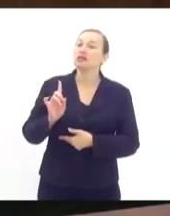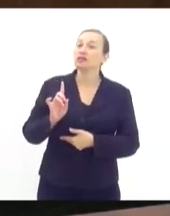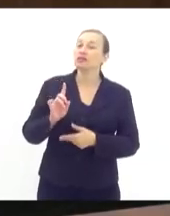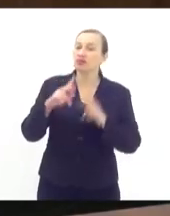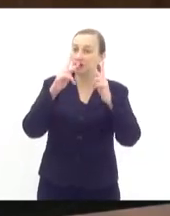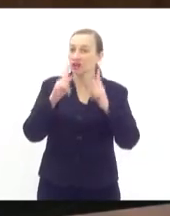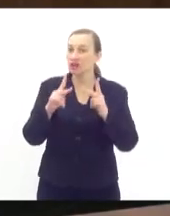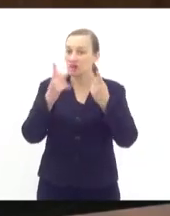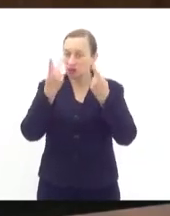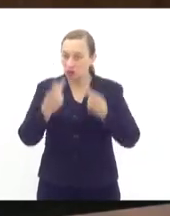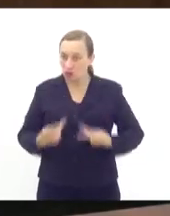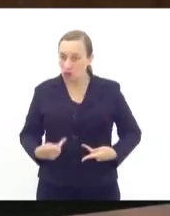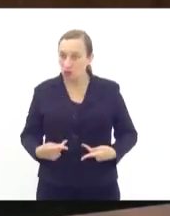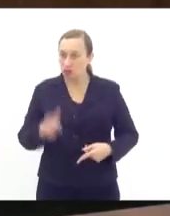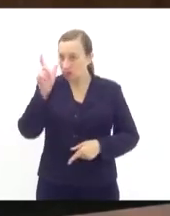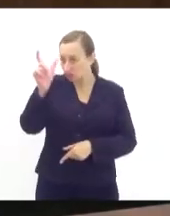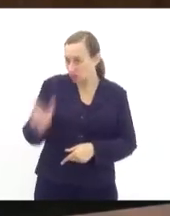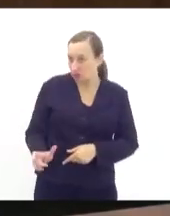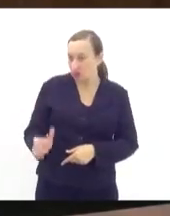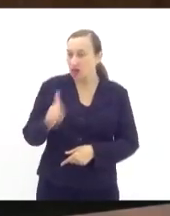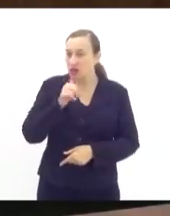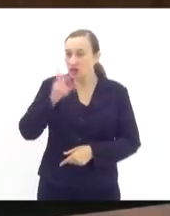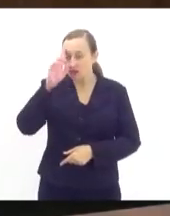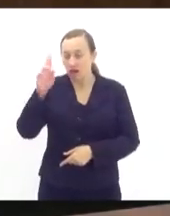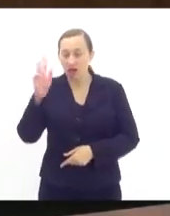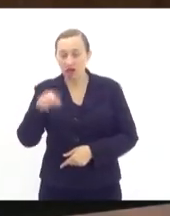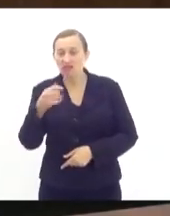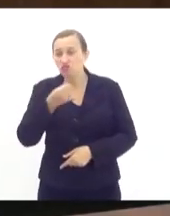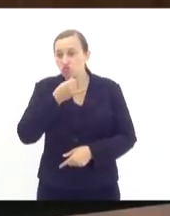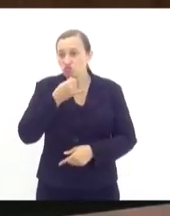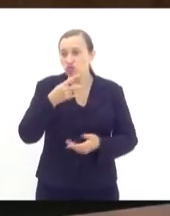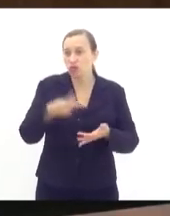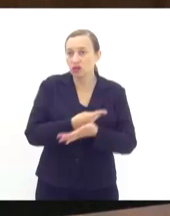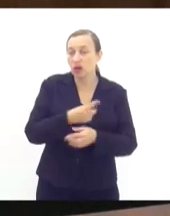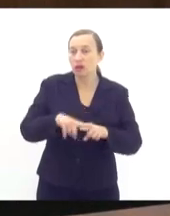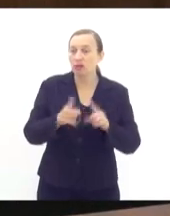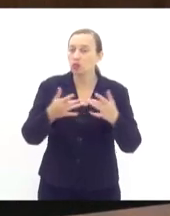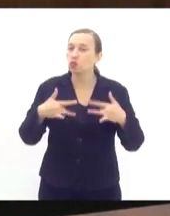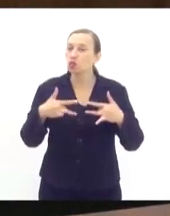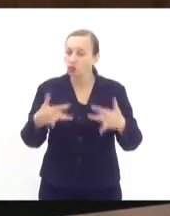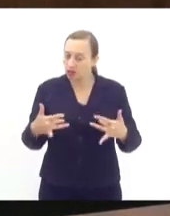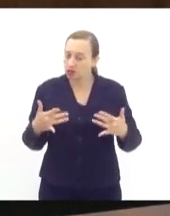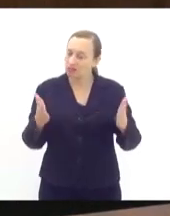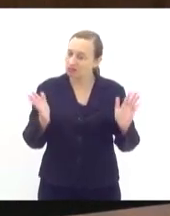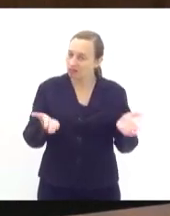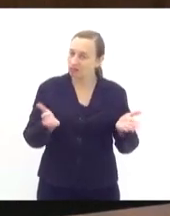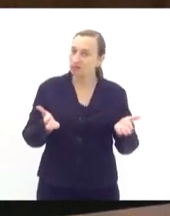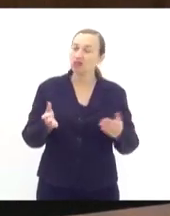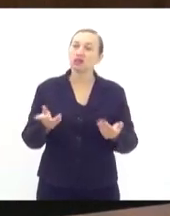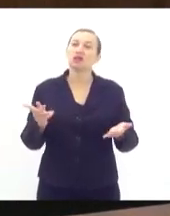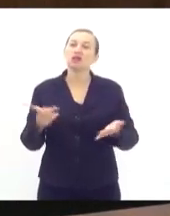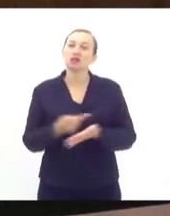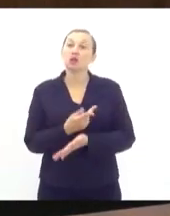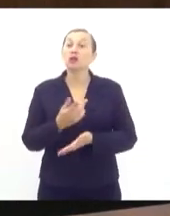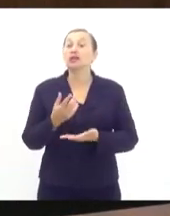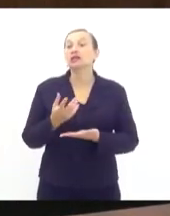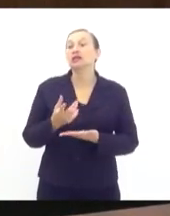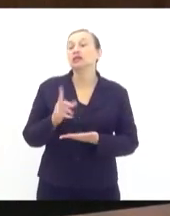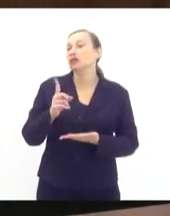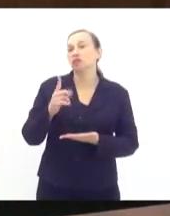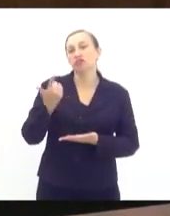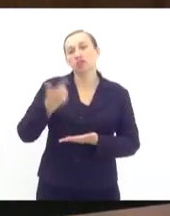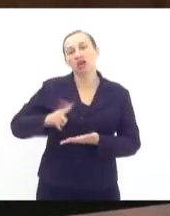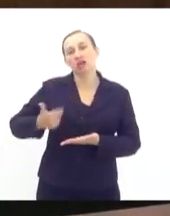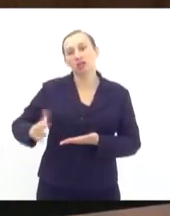ser humano que a senhora é muito triste que aconteceu e a nossa solidariedade aqui aí se acontecimento e que não